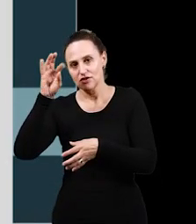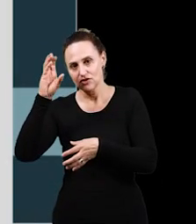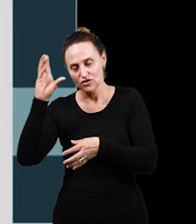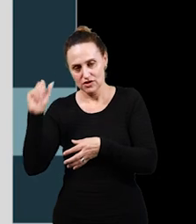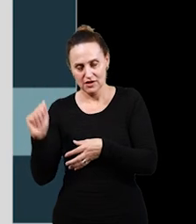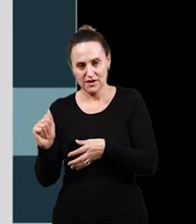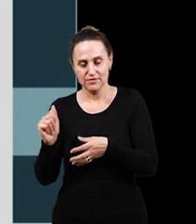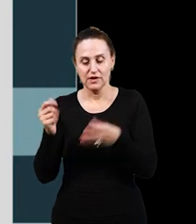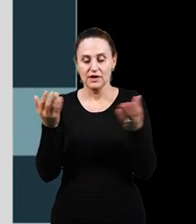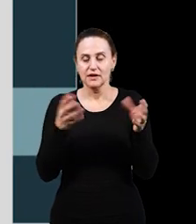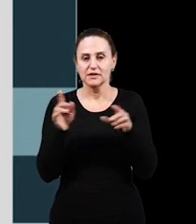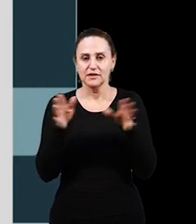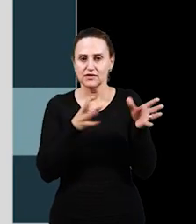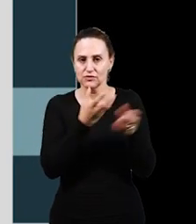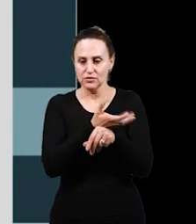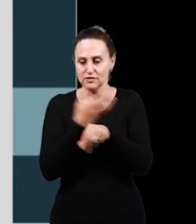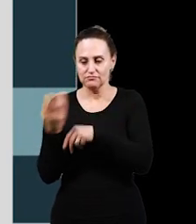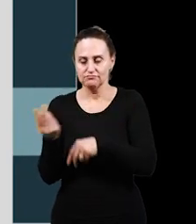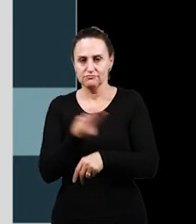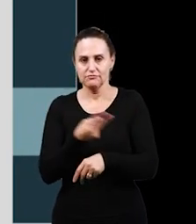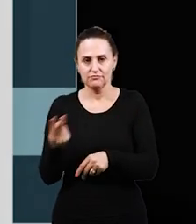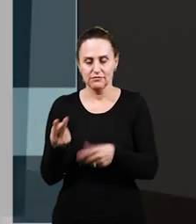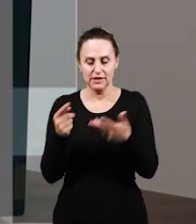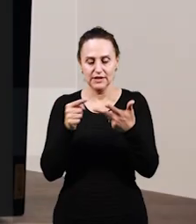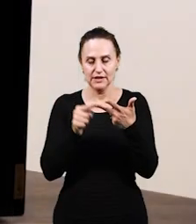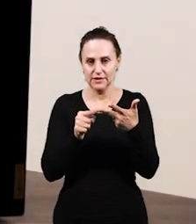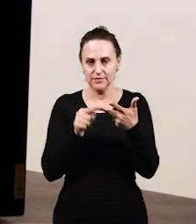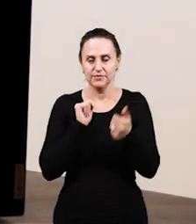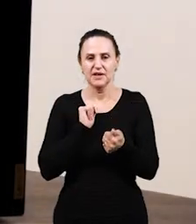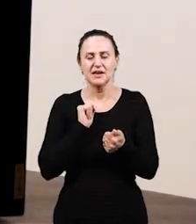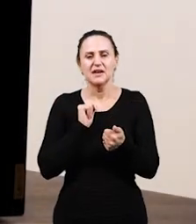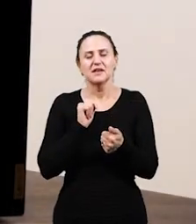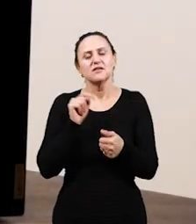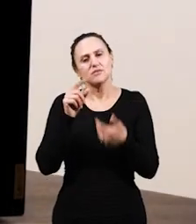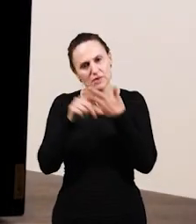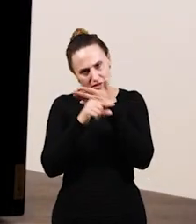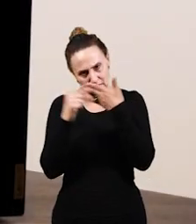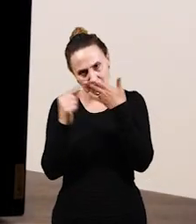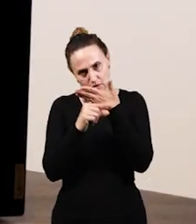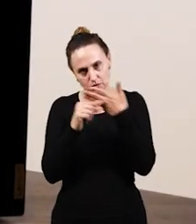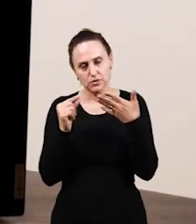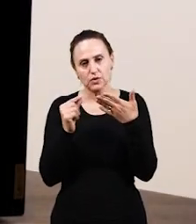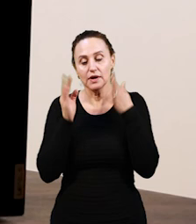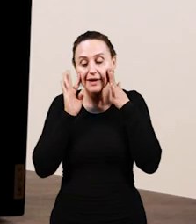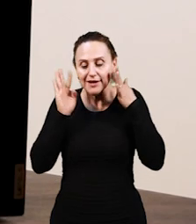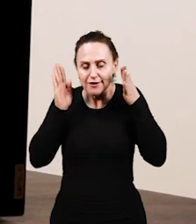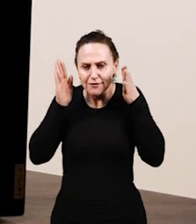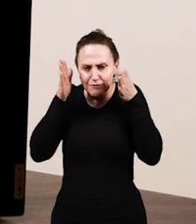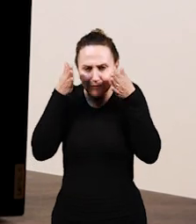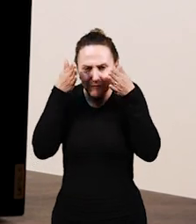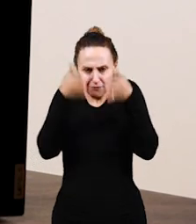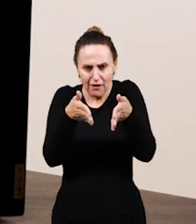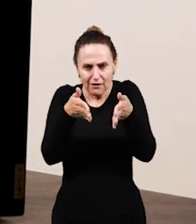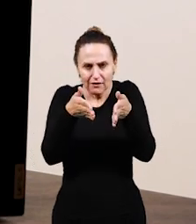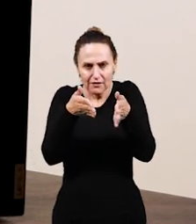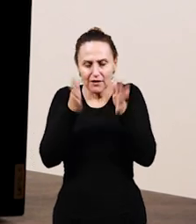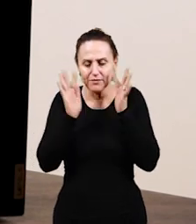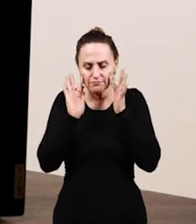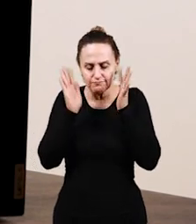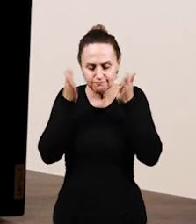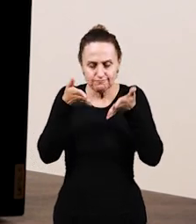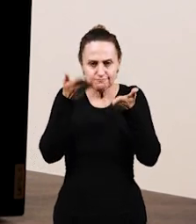assim como os ir ele ele focalizou né ele ele se